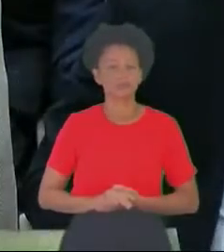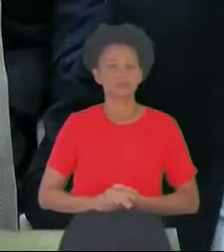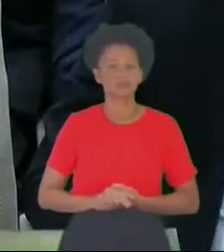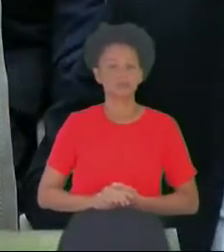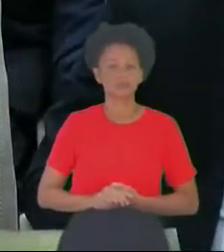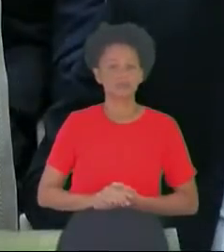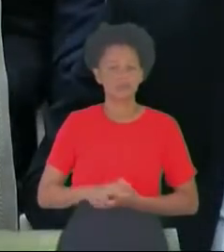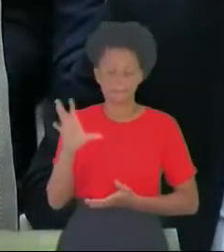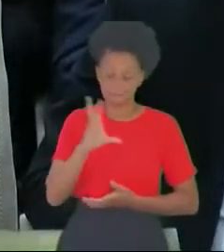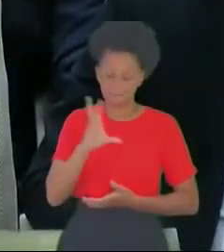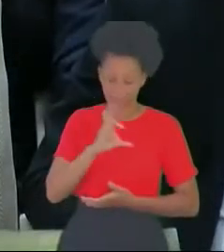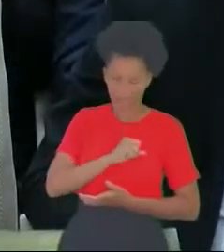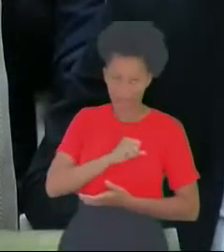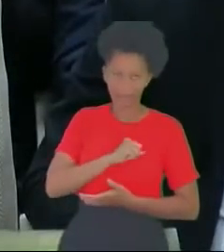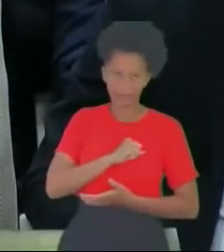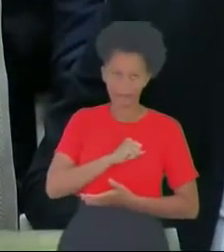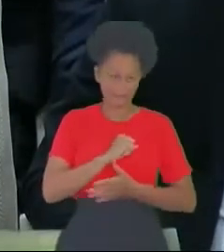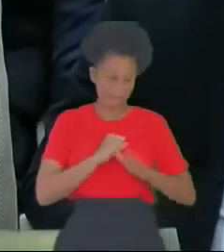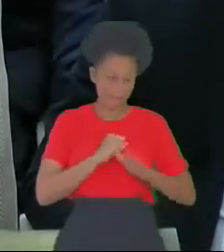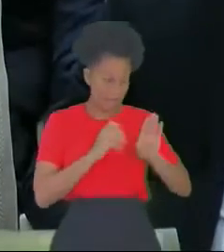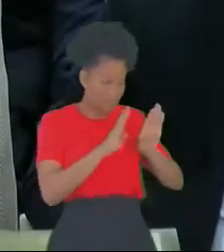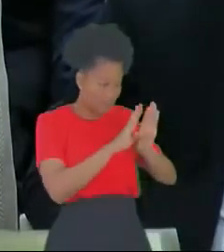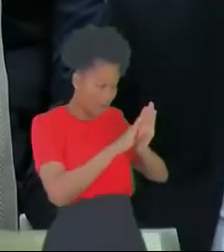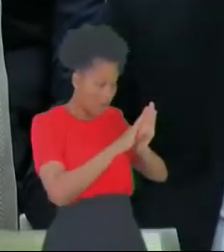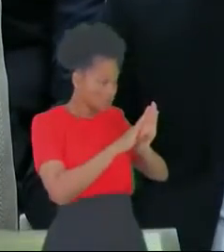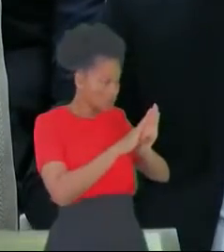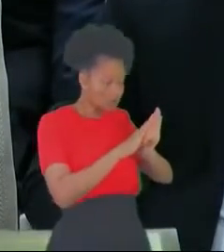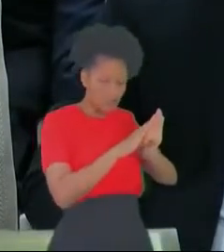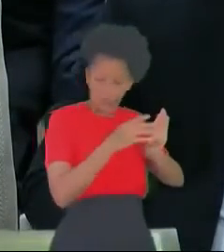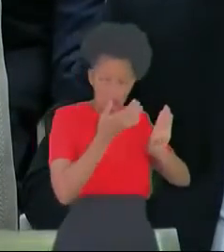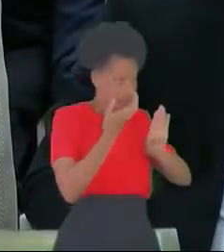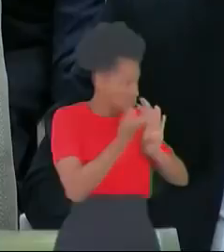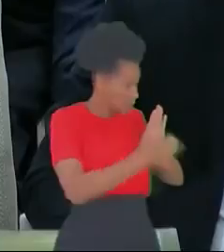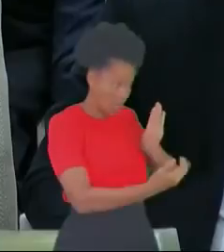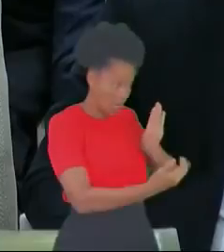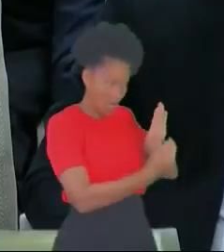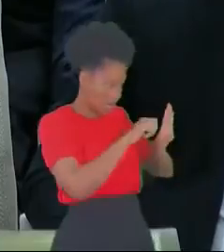Meu amado meteu a mão pela brecha, pela fresta.